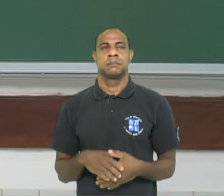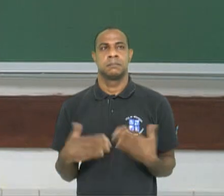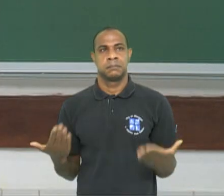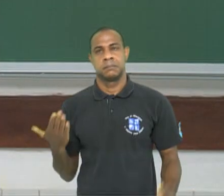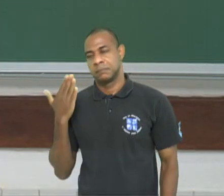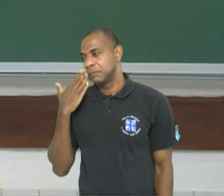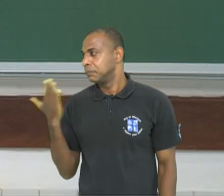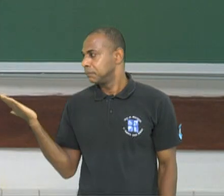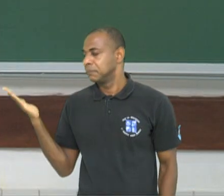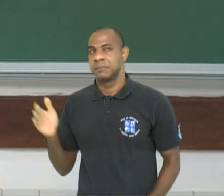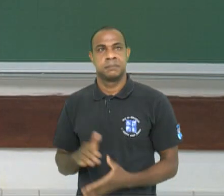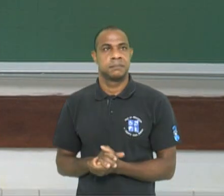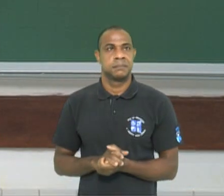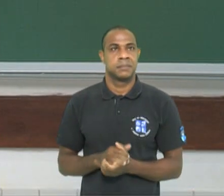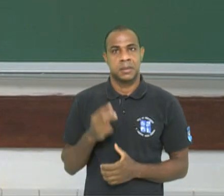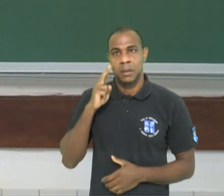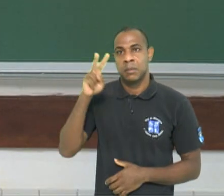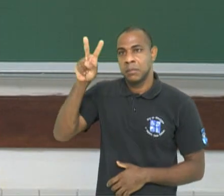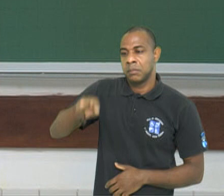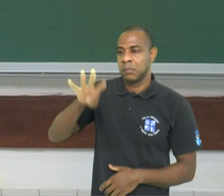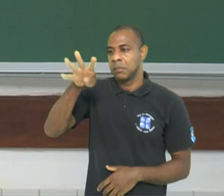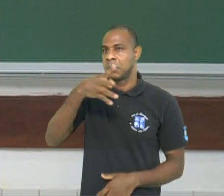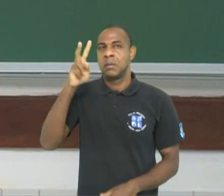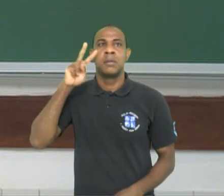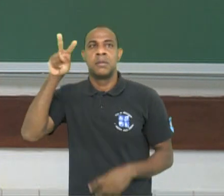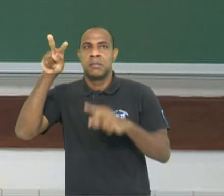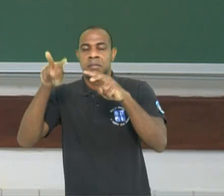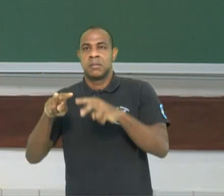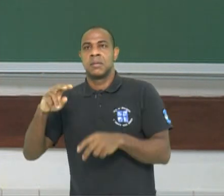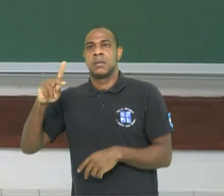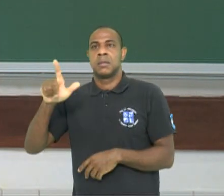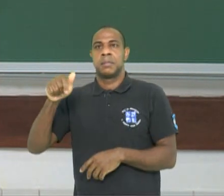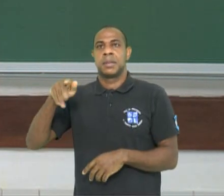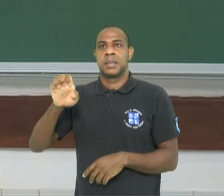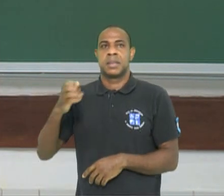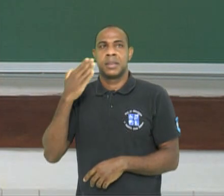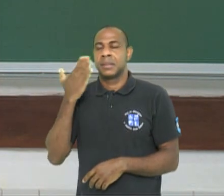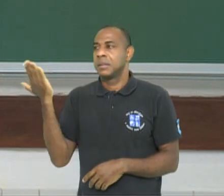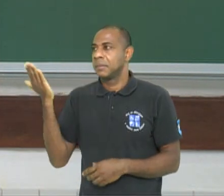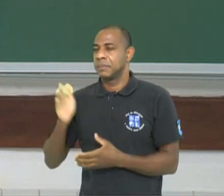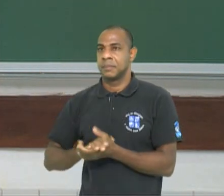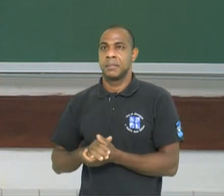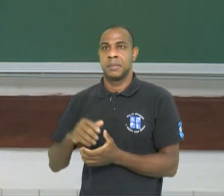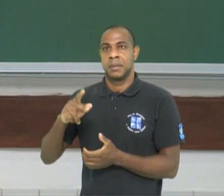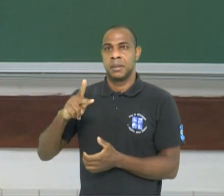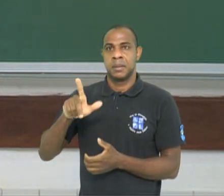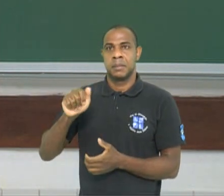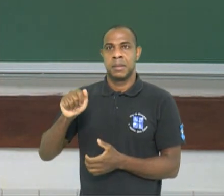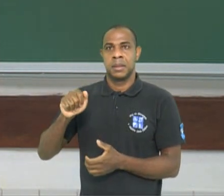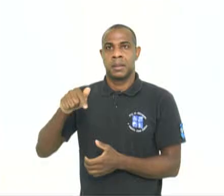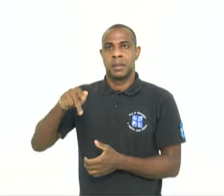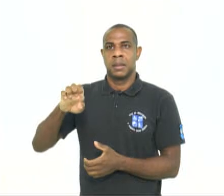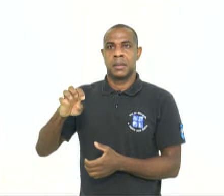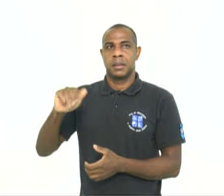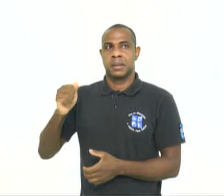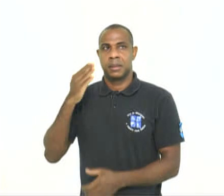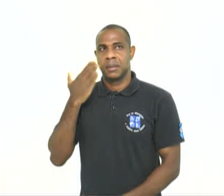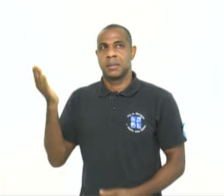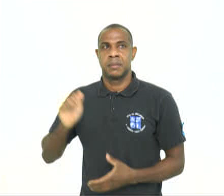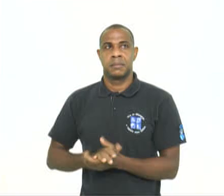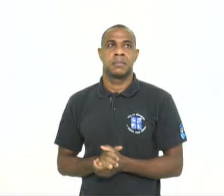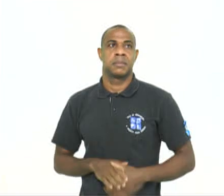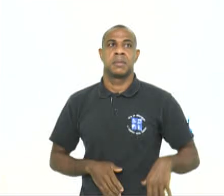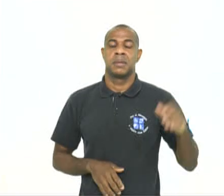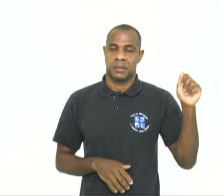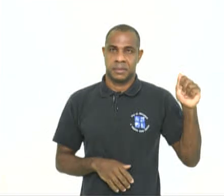Pessoal, isso aqui basicamente é análise. Você vai ali nas plaquetas, você vai ver que a plaqueta está abaixo dos valores de referência, portanto, letra A, dificuldade